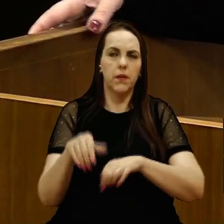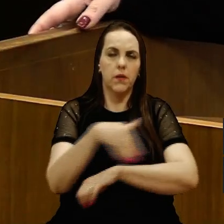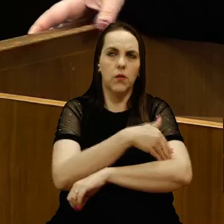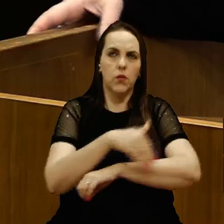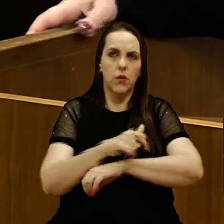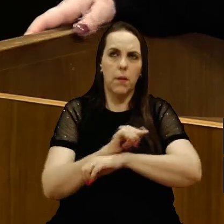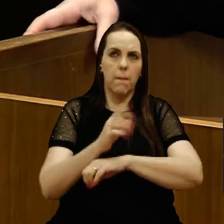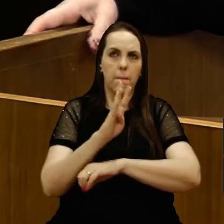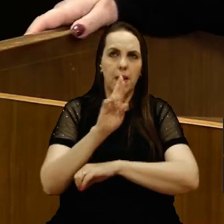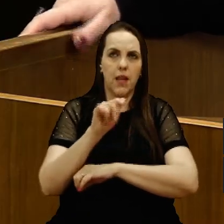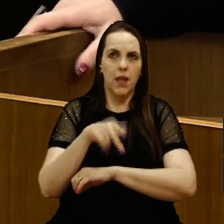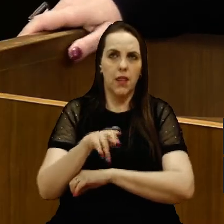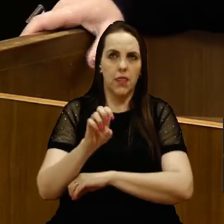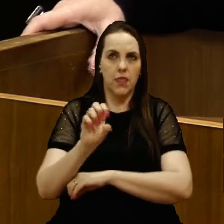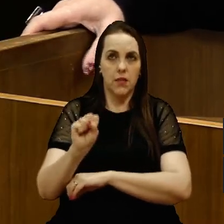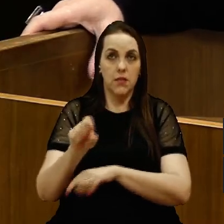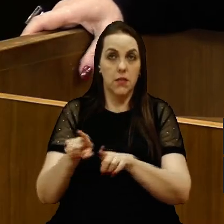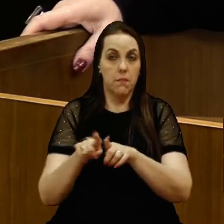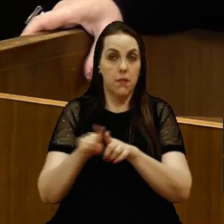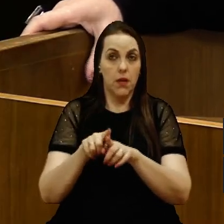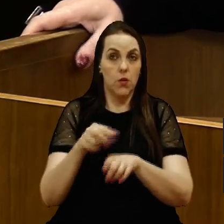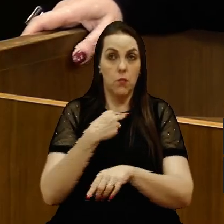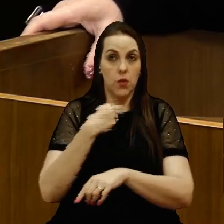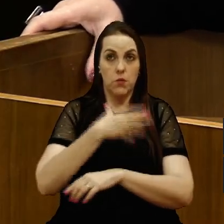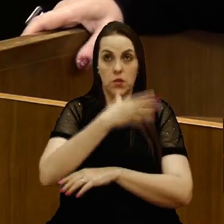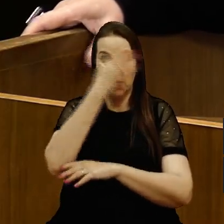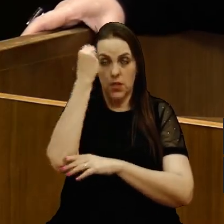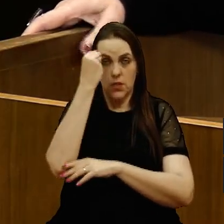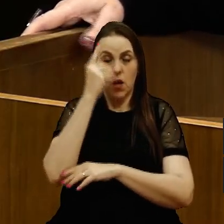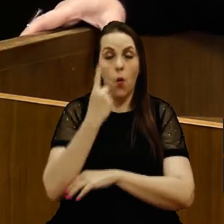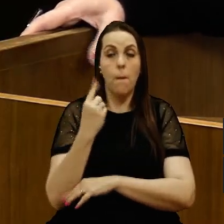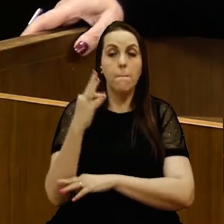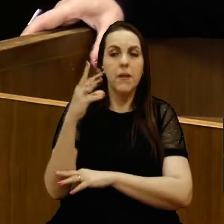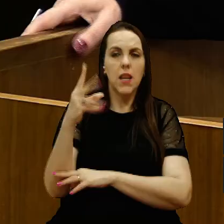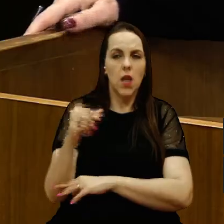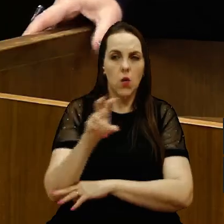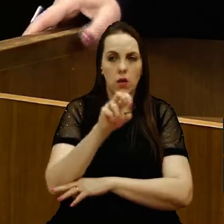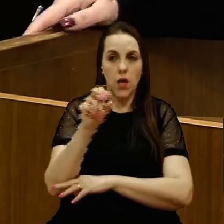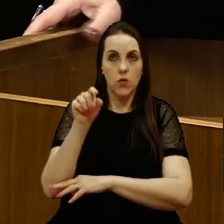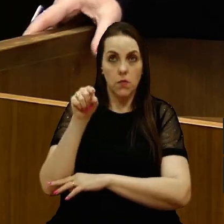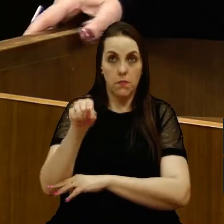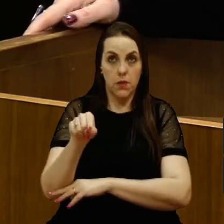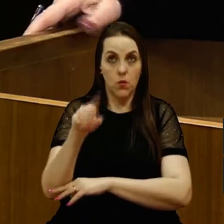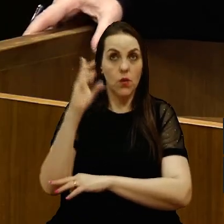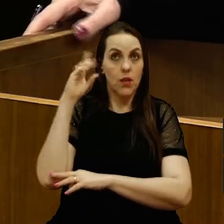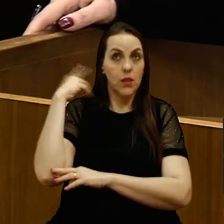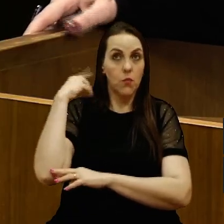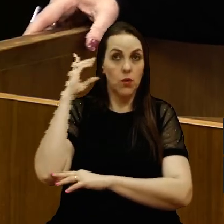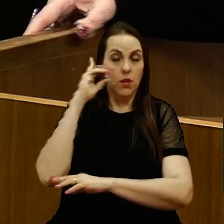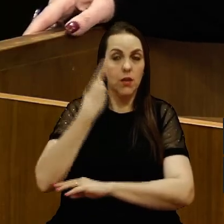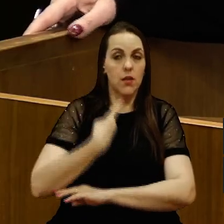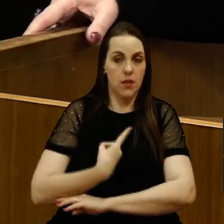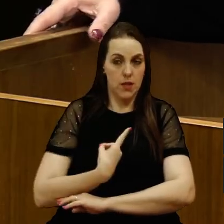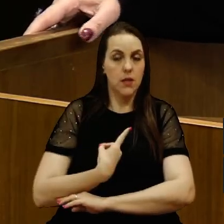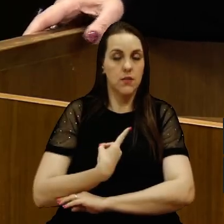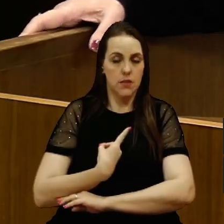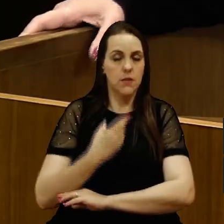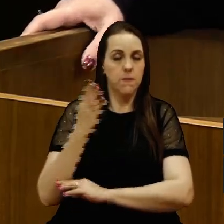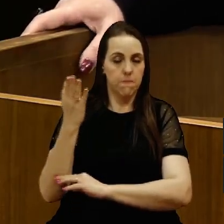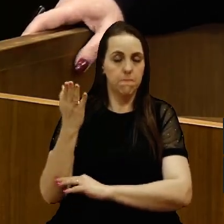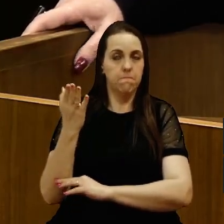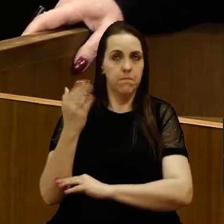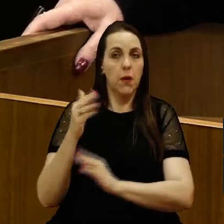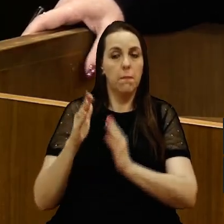nos esquecer que mais de 1 milhão, acho que 1.500.000 foi de emendas da deputada federal Denise Pessoa, a